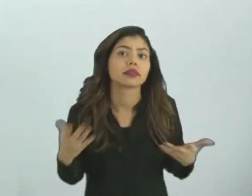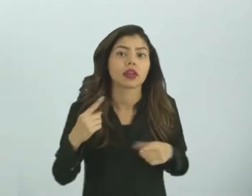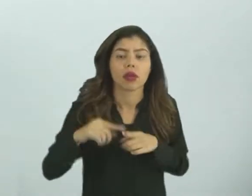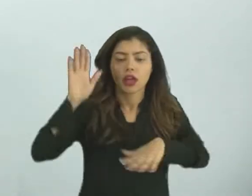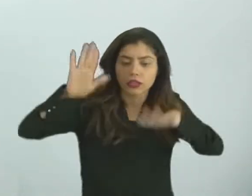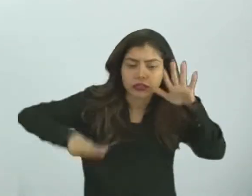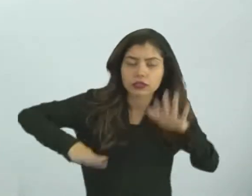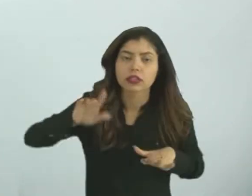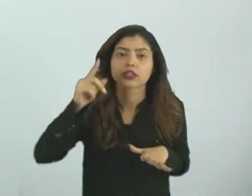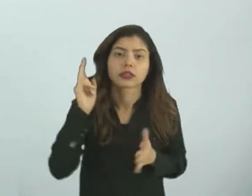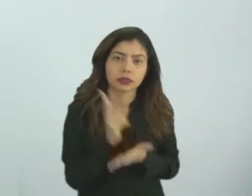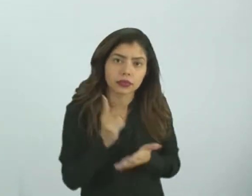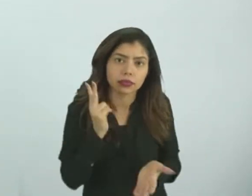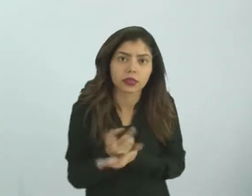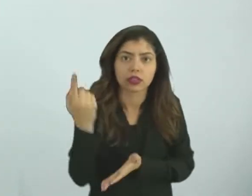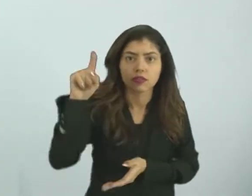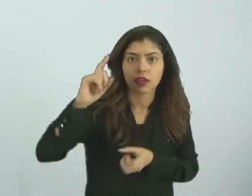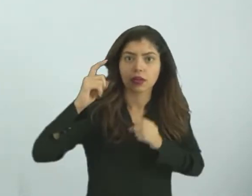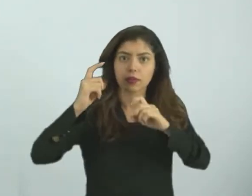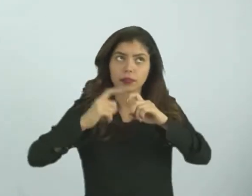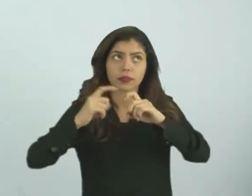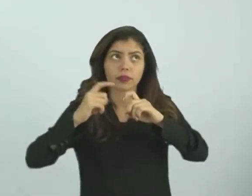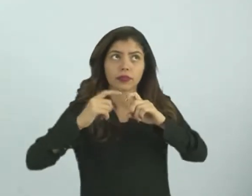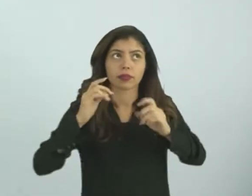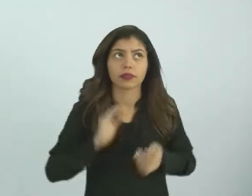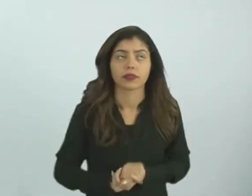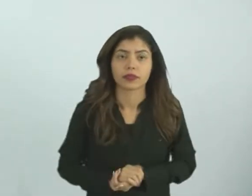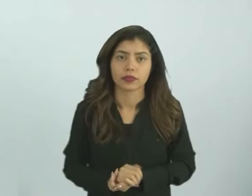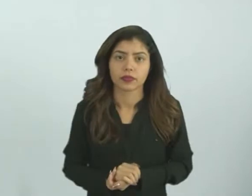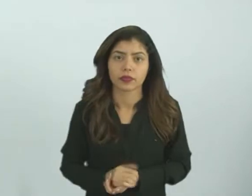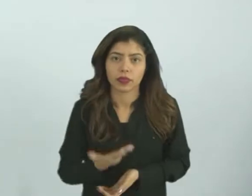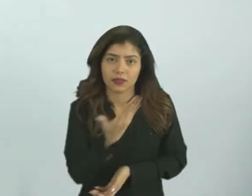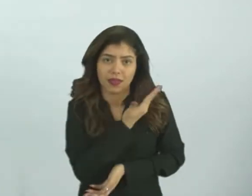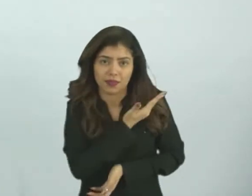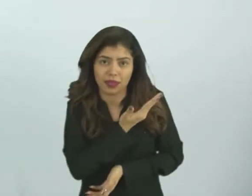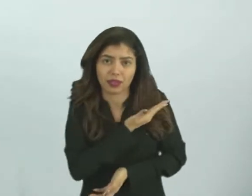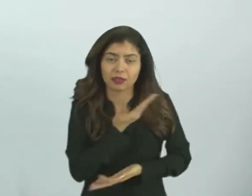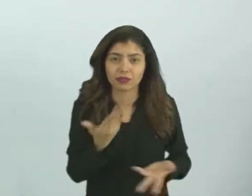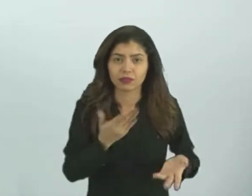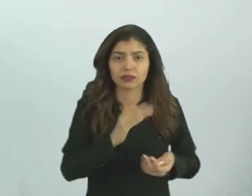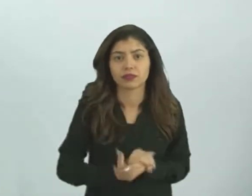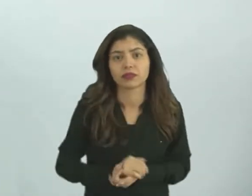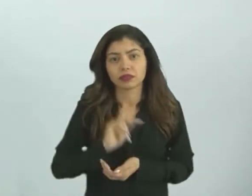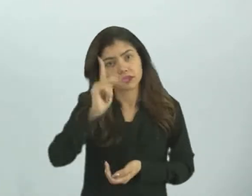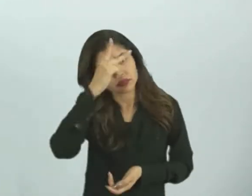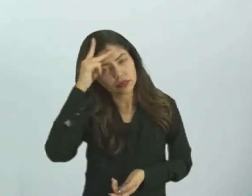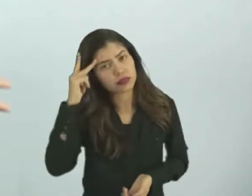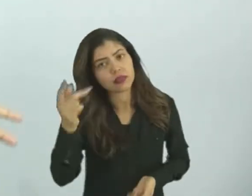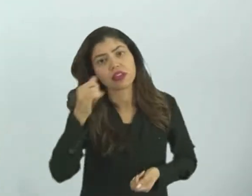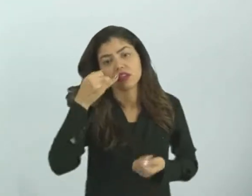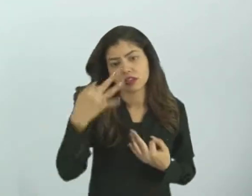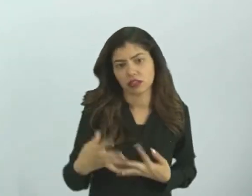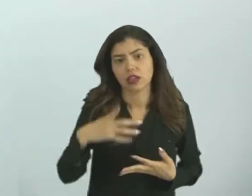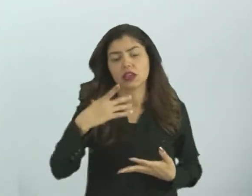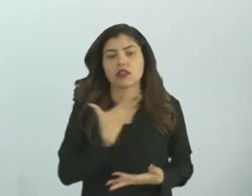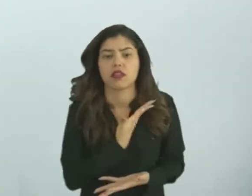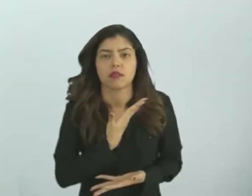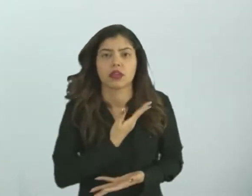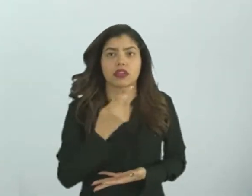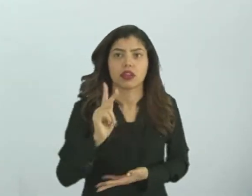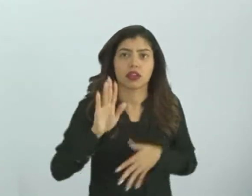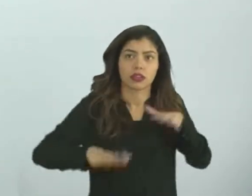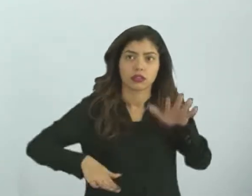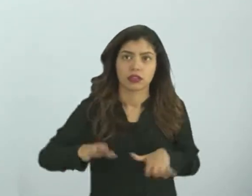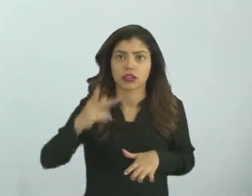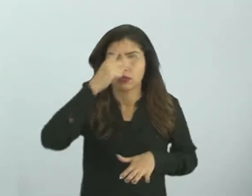vezes, mesmo que vocês não vão ao médico, um colega, um amigo, uma pessoa que se diz ser seu colega, né? Porque